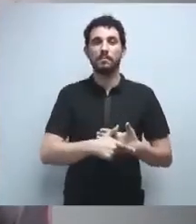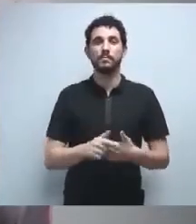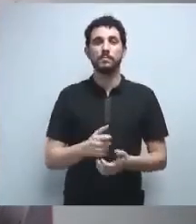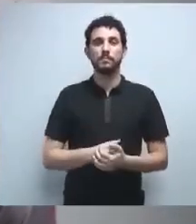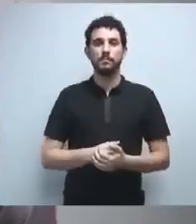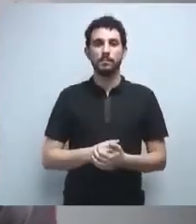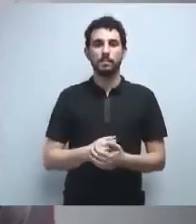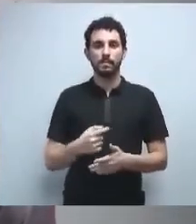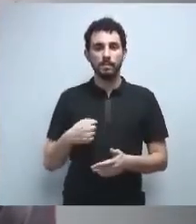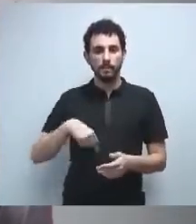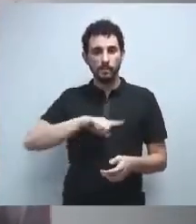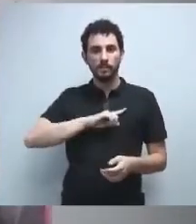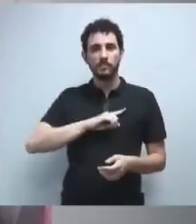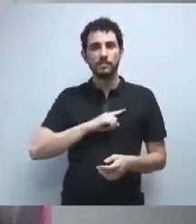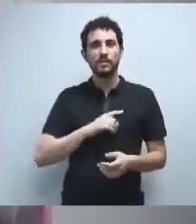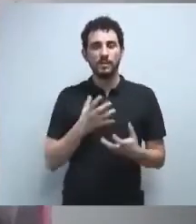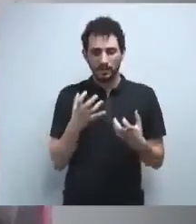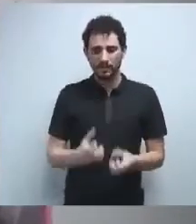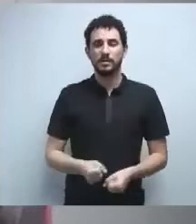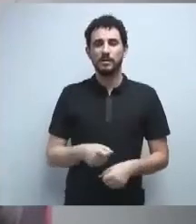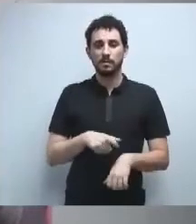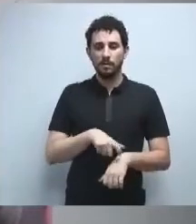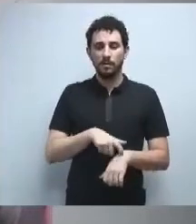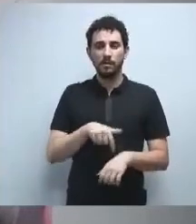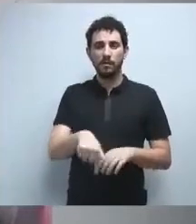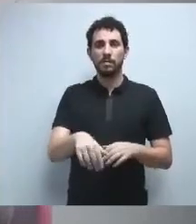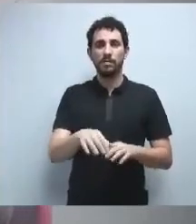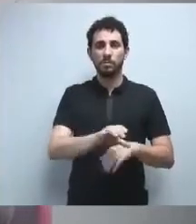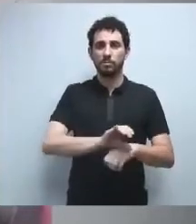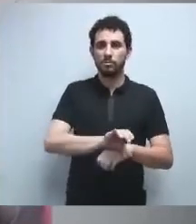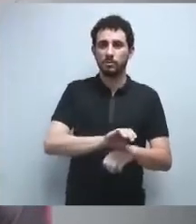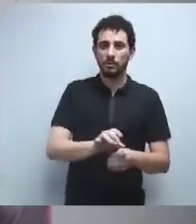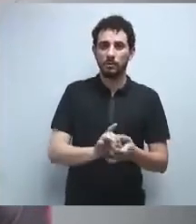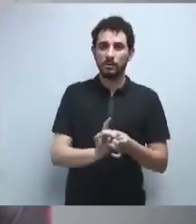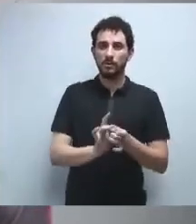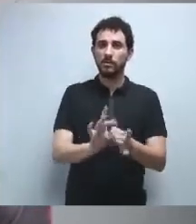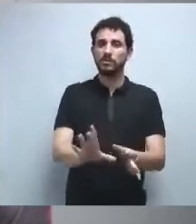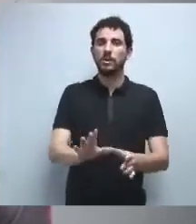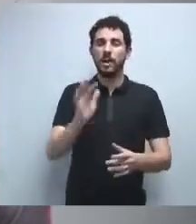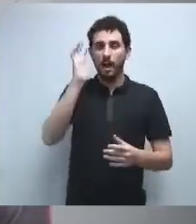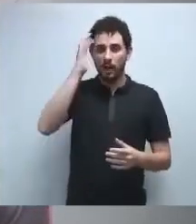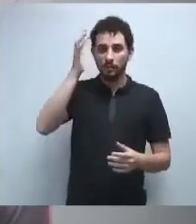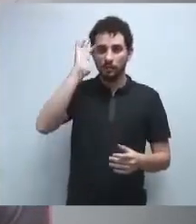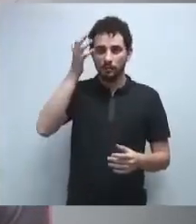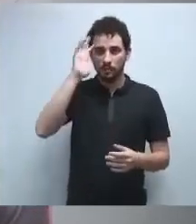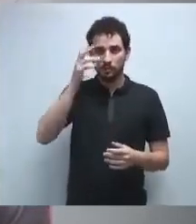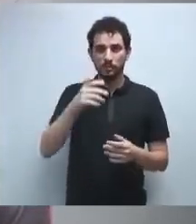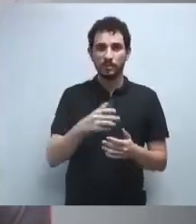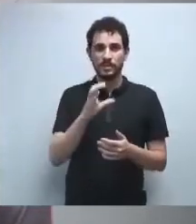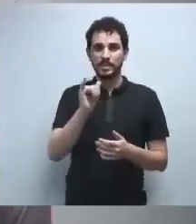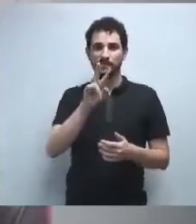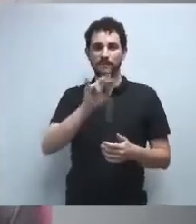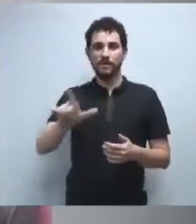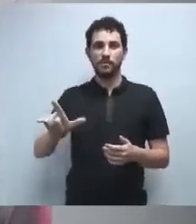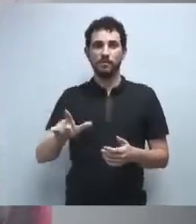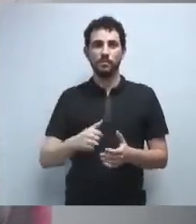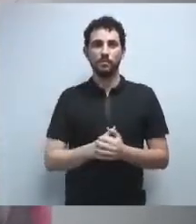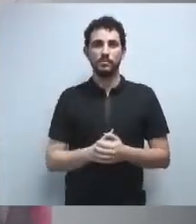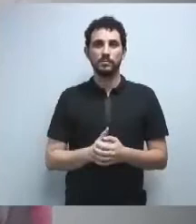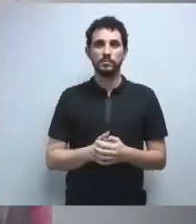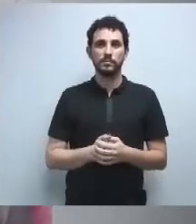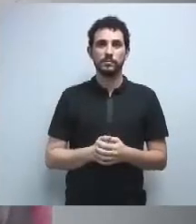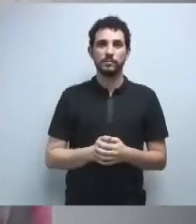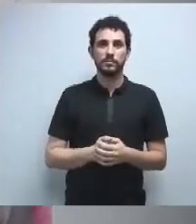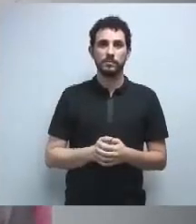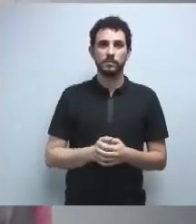nós fizemos questão de na constituição deixar as ações de natureza cível sé